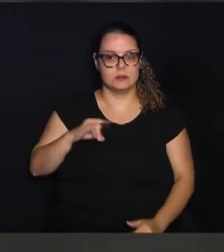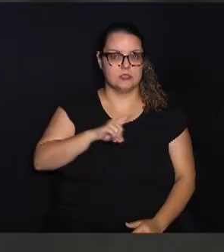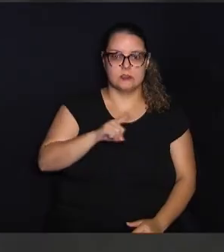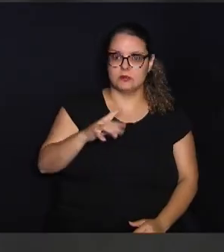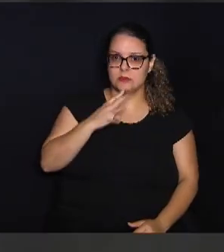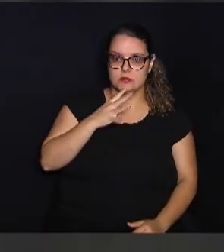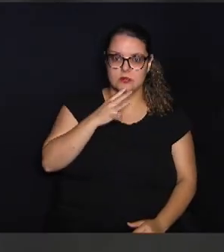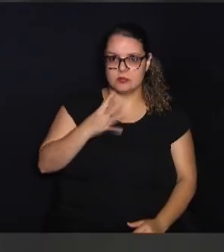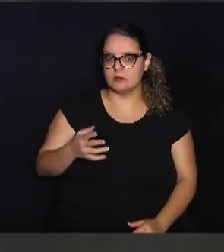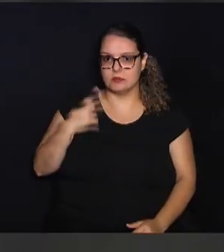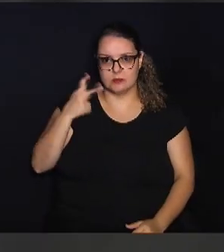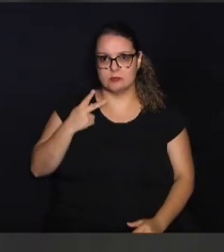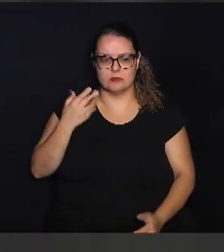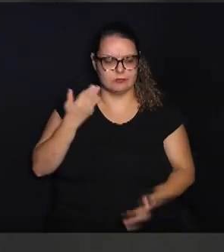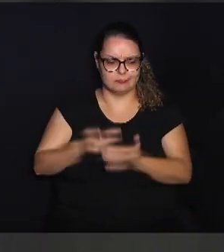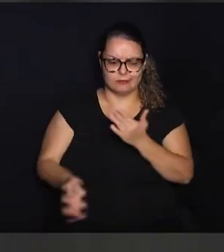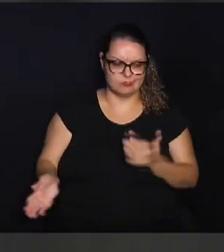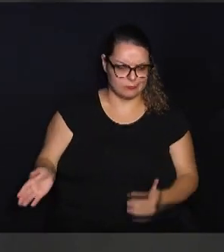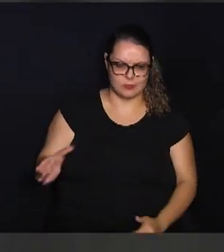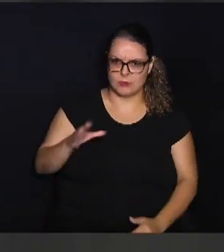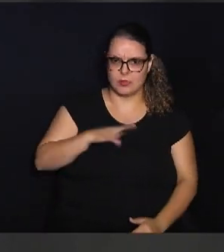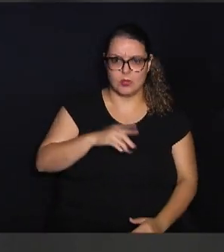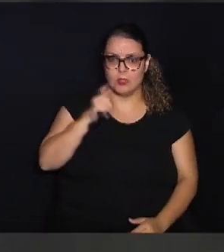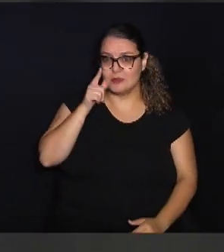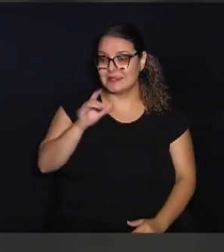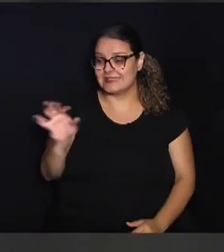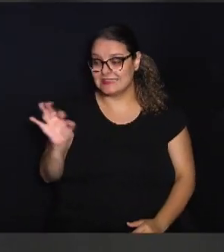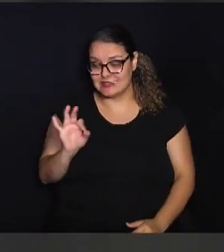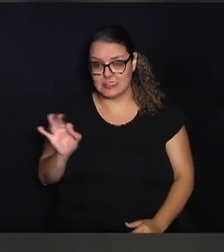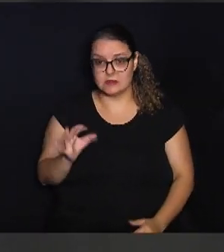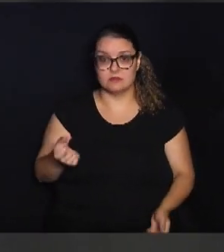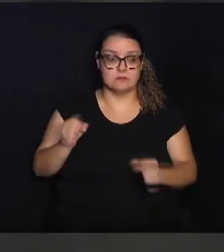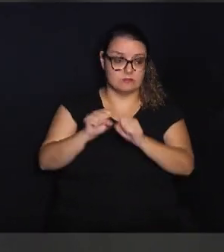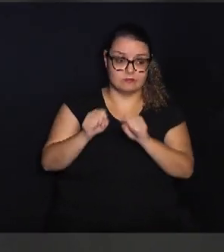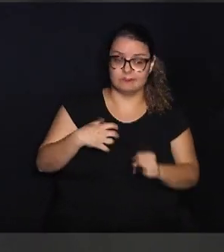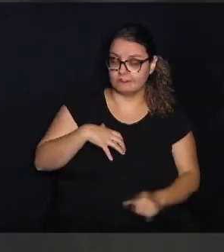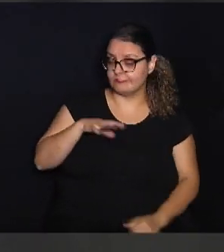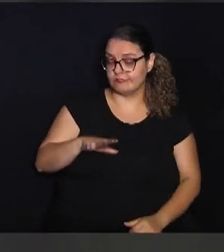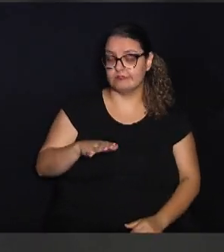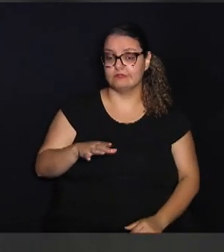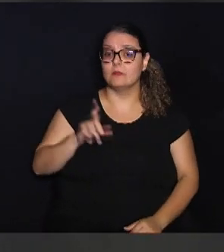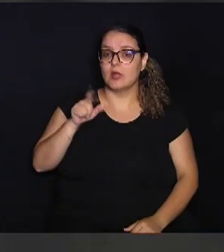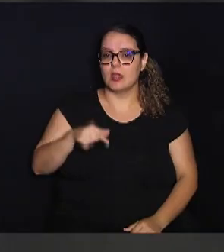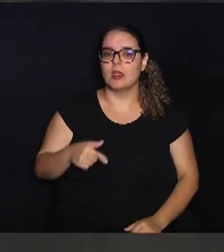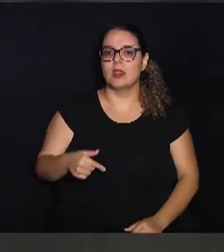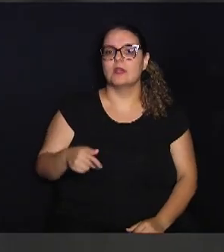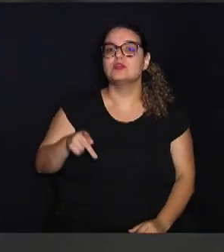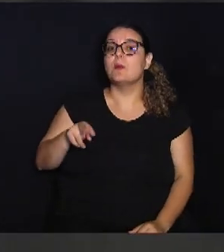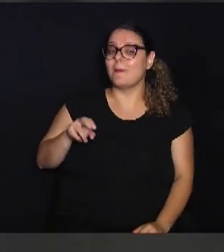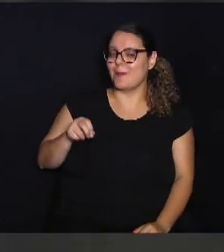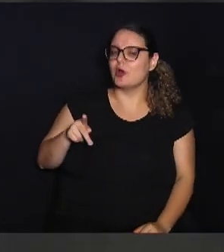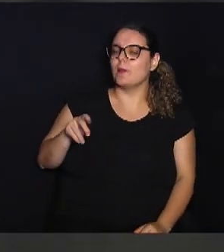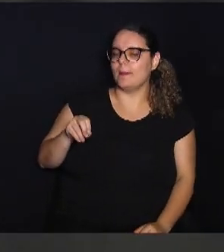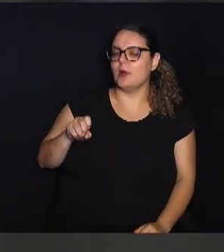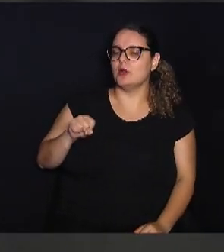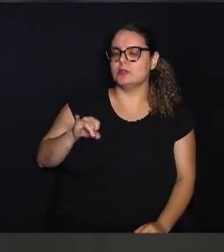ele está perdido na cidade, né? Ele não consegue nada. E o sistema é feito assim de propósito, não é à